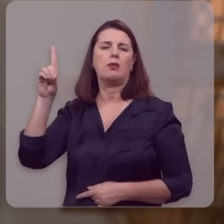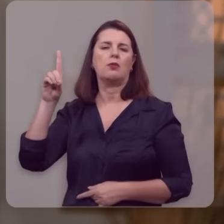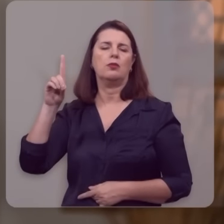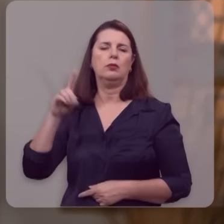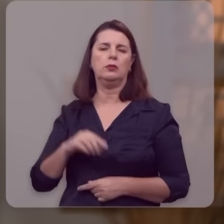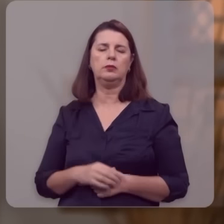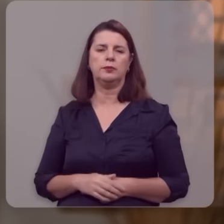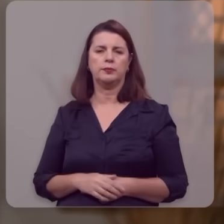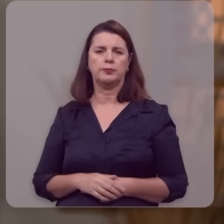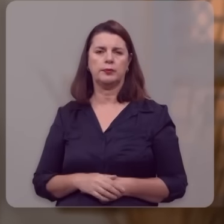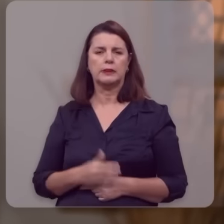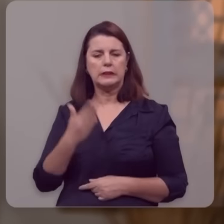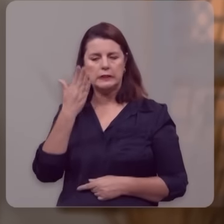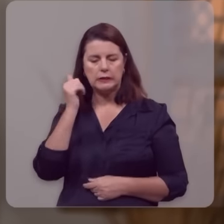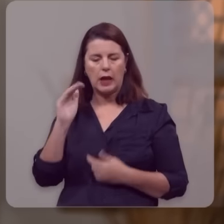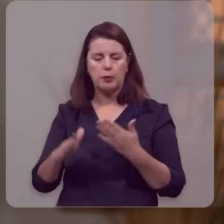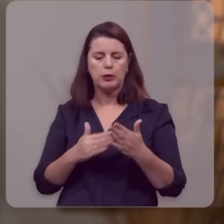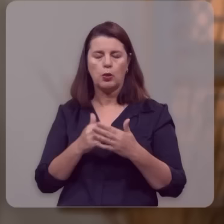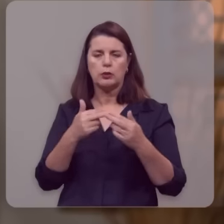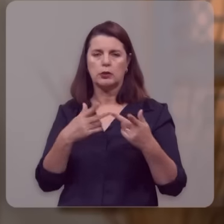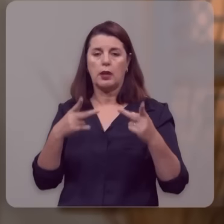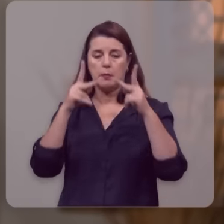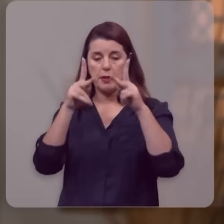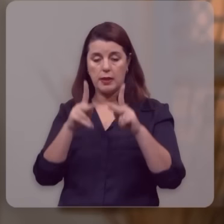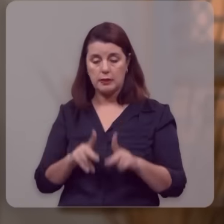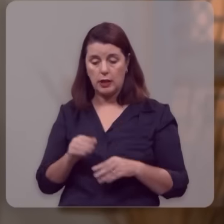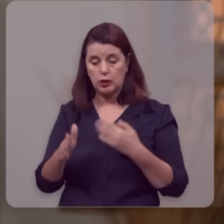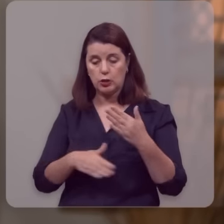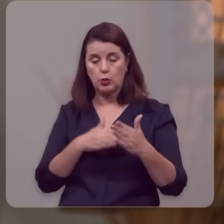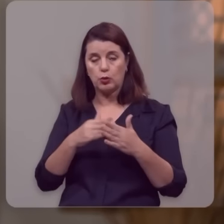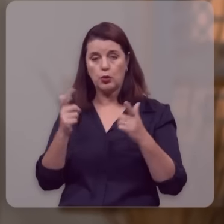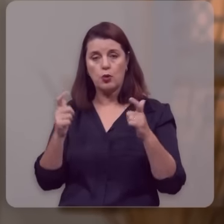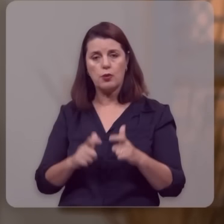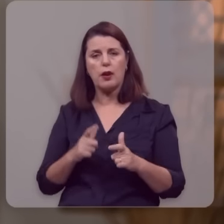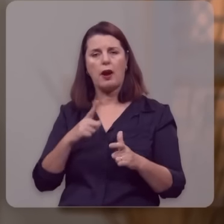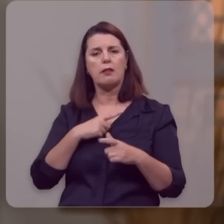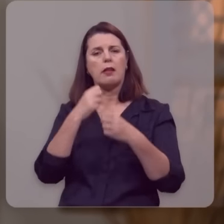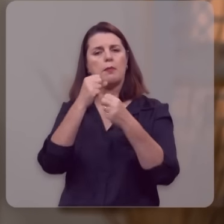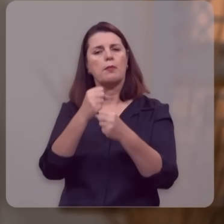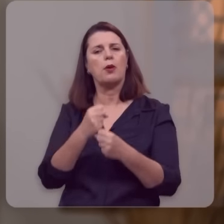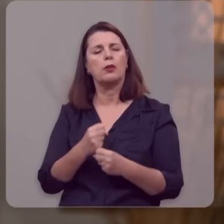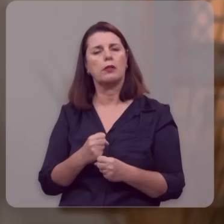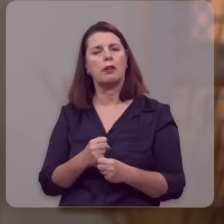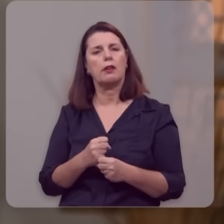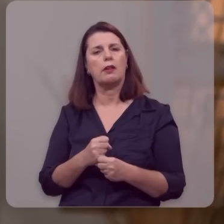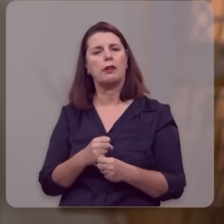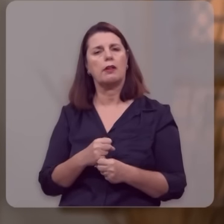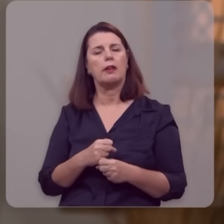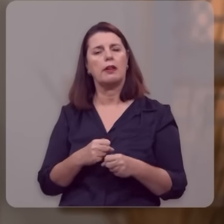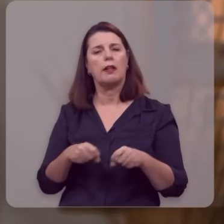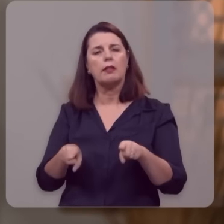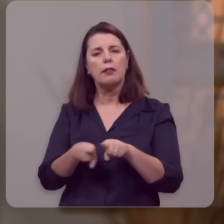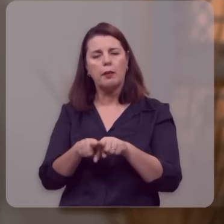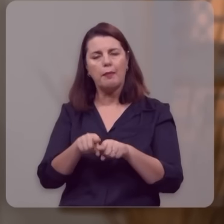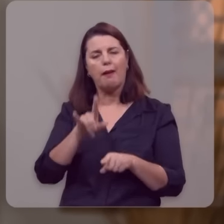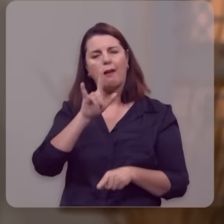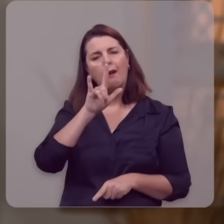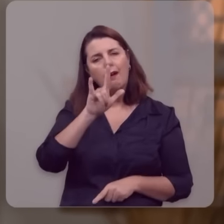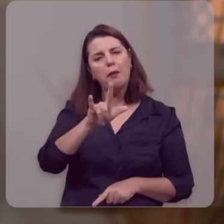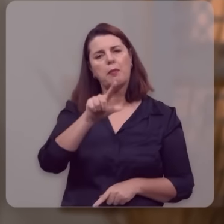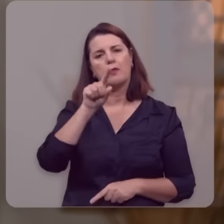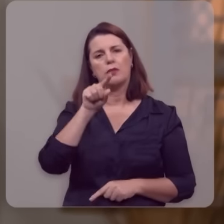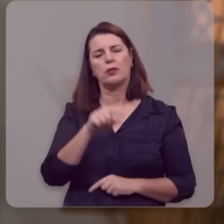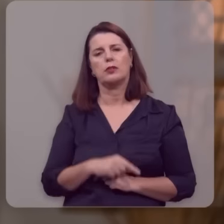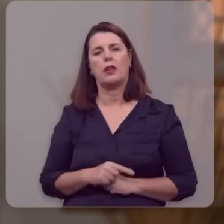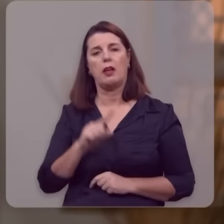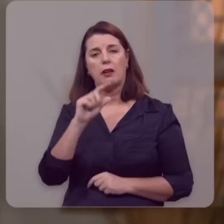de tudo saber e estar presente em todo lugar e ter todo o poder é o Deus que ama você